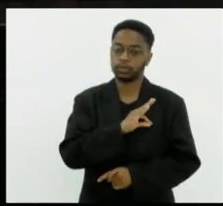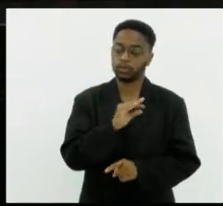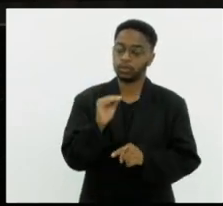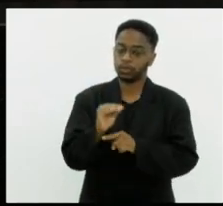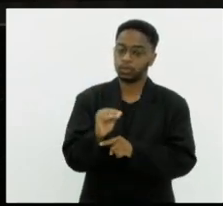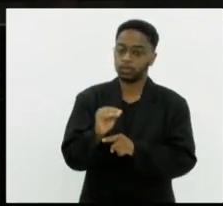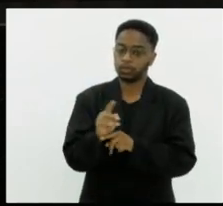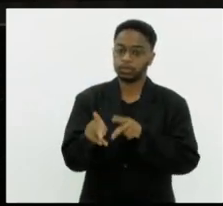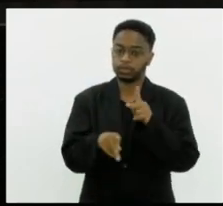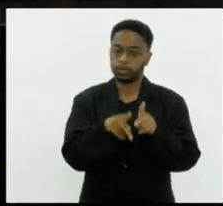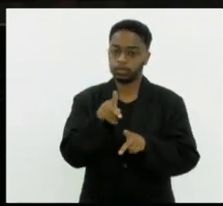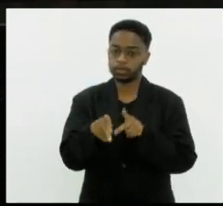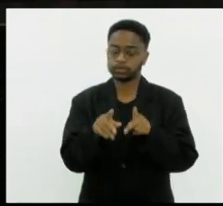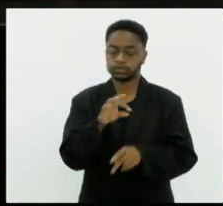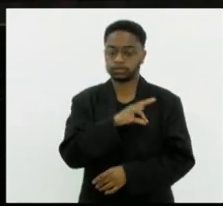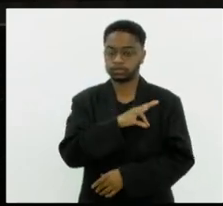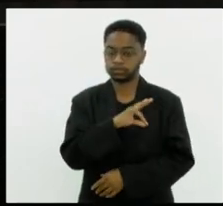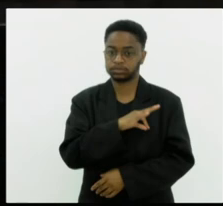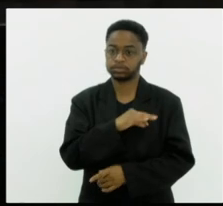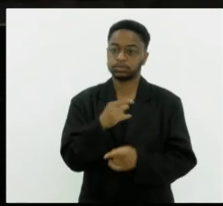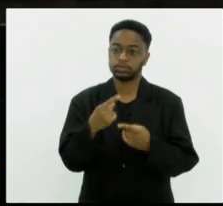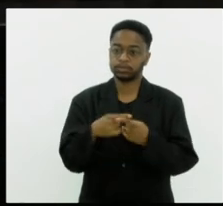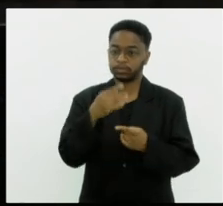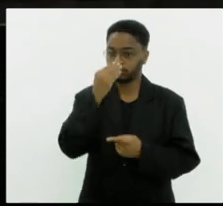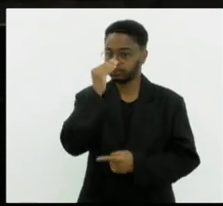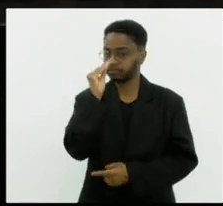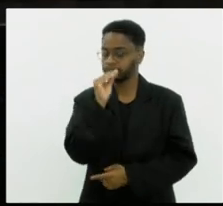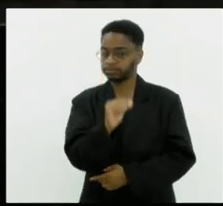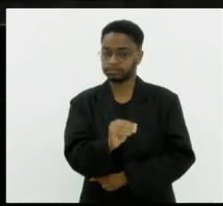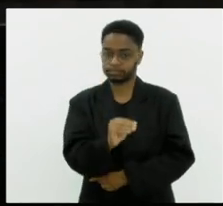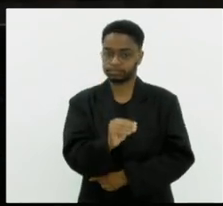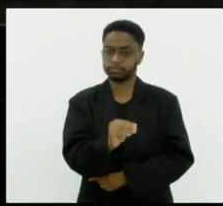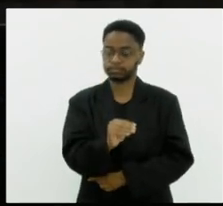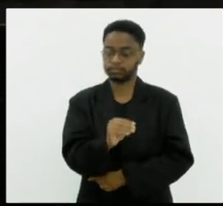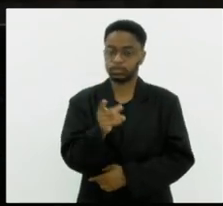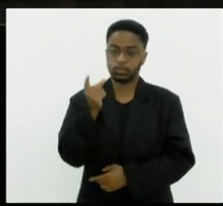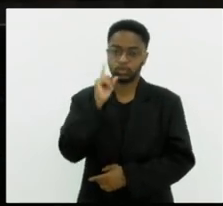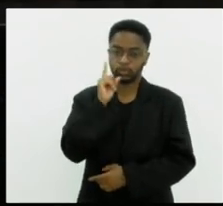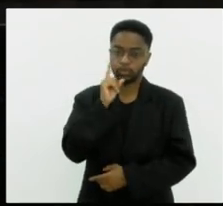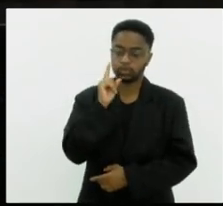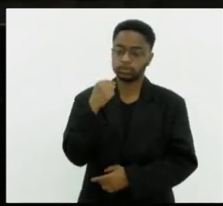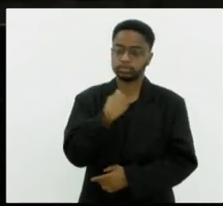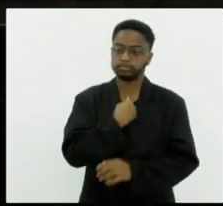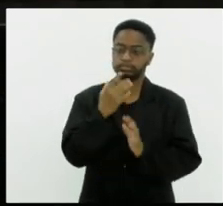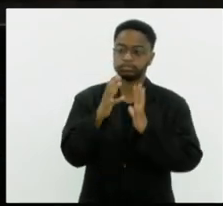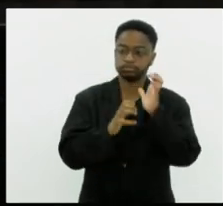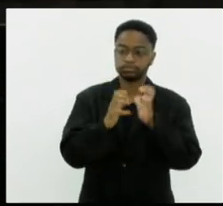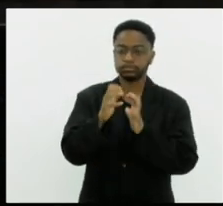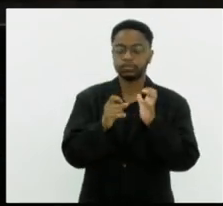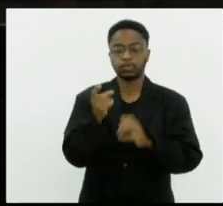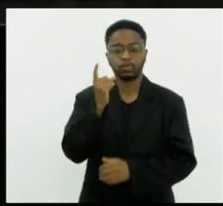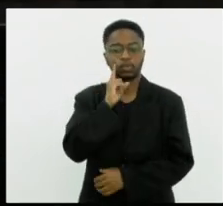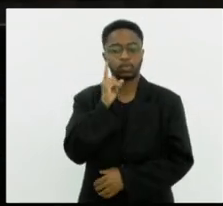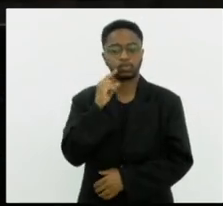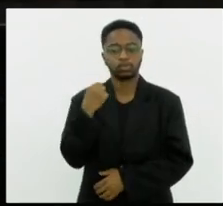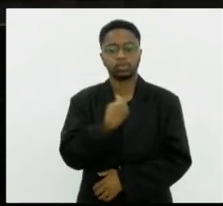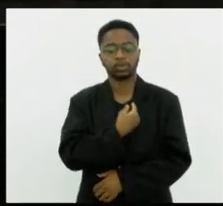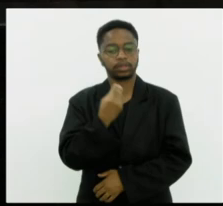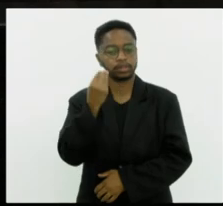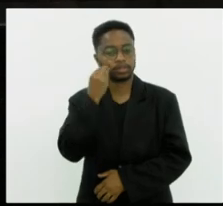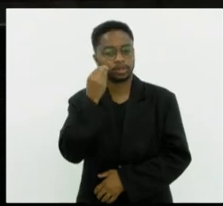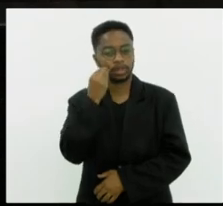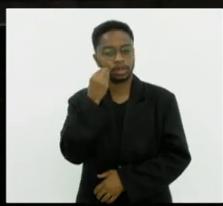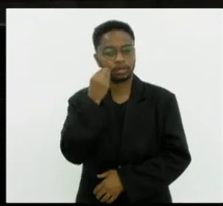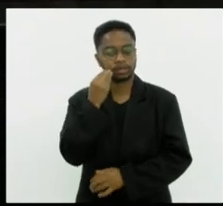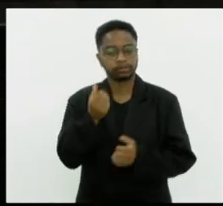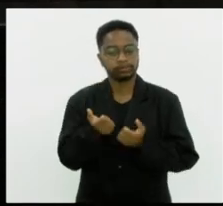população de policiais que está tão esquecida. Todo dia a gente briga aqui, todo dia a gente tenta aumentar alguma